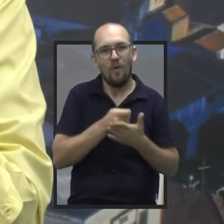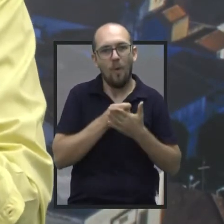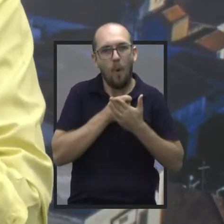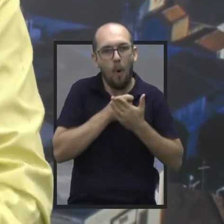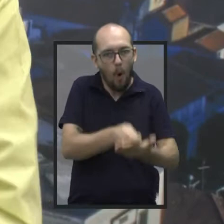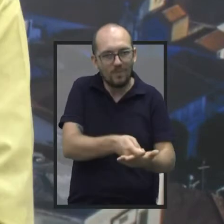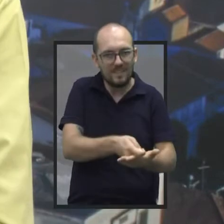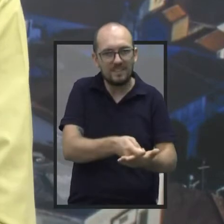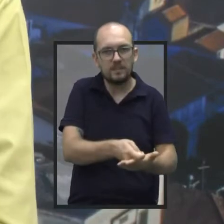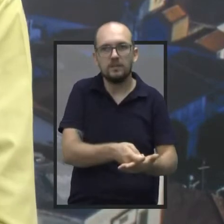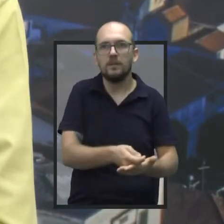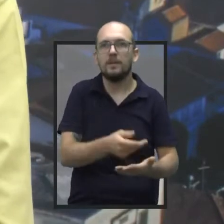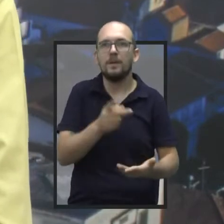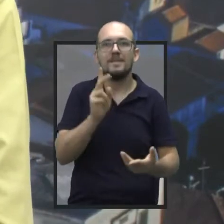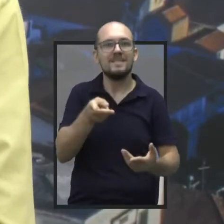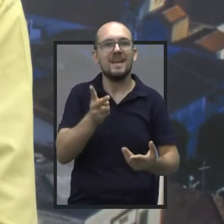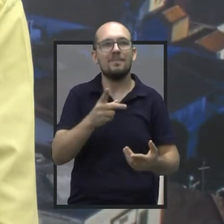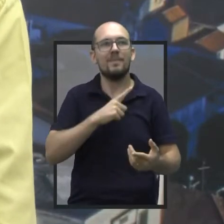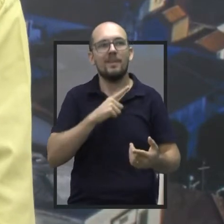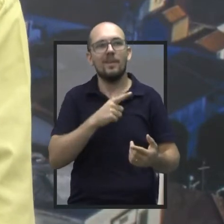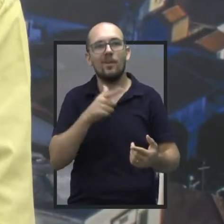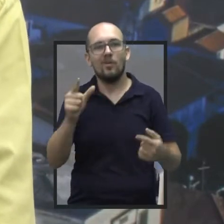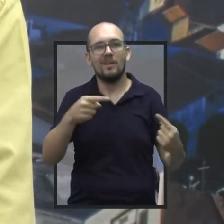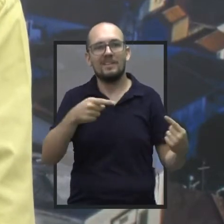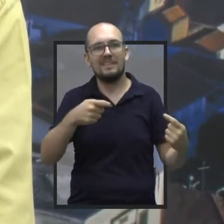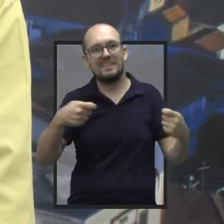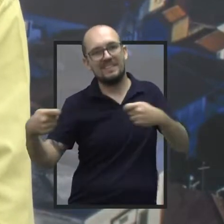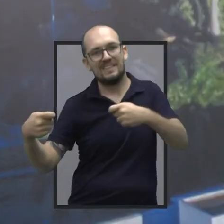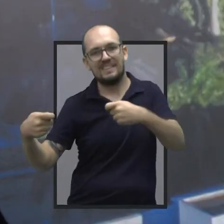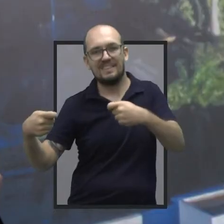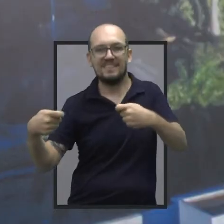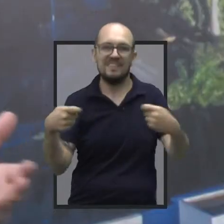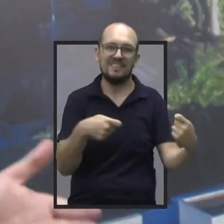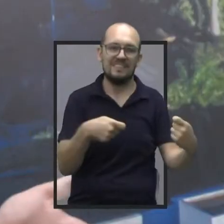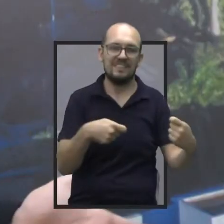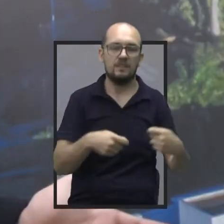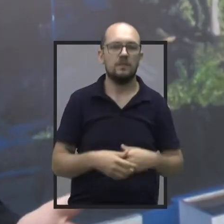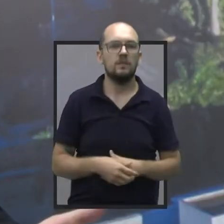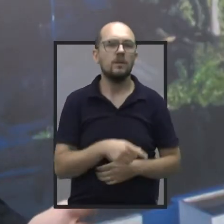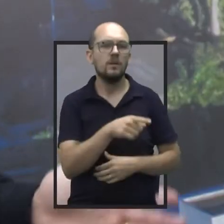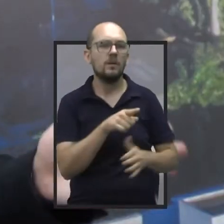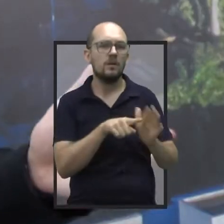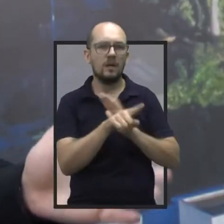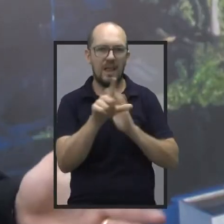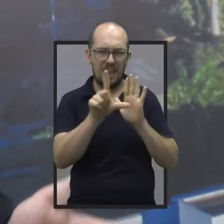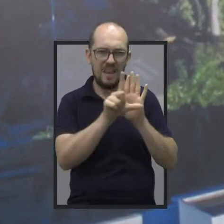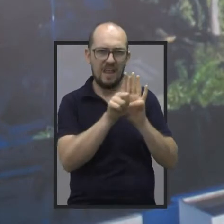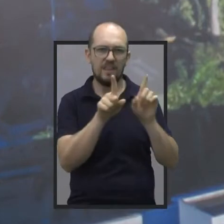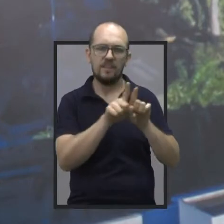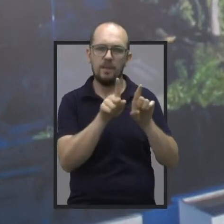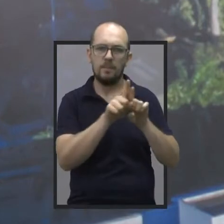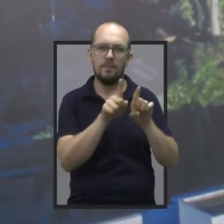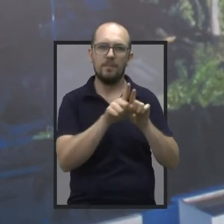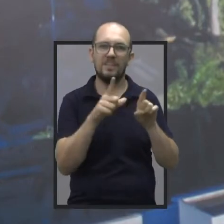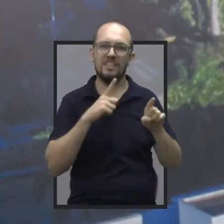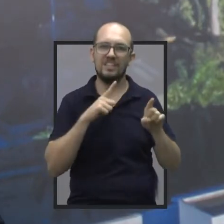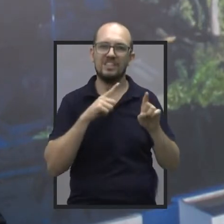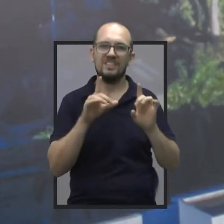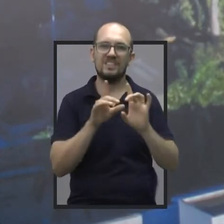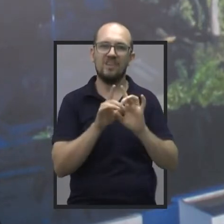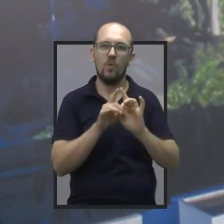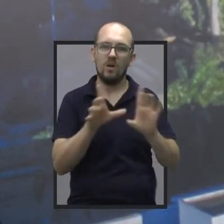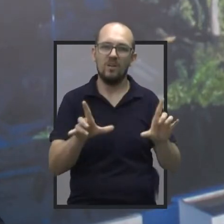causa uma distorção de um outro lado. E essa lei levou em consideração também atestado dos imóveis, sim, né?